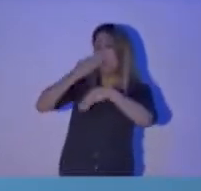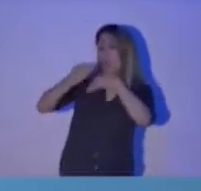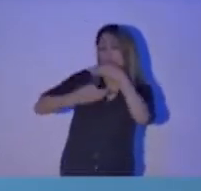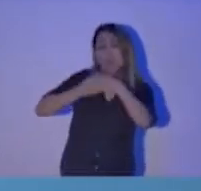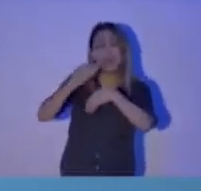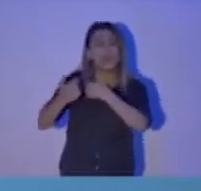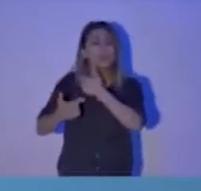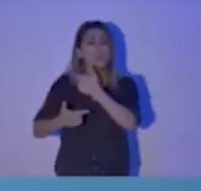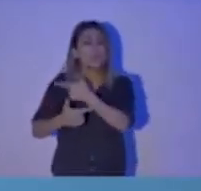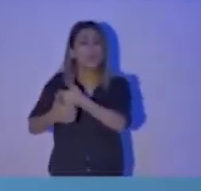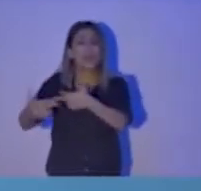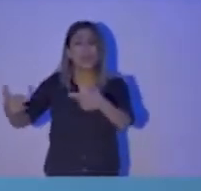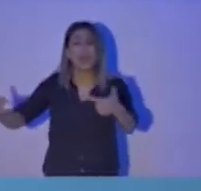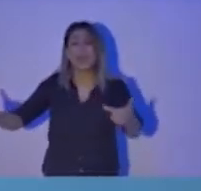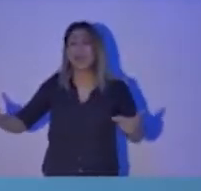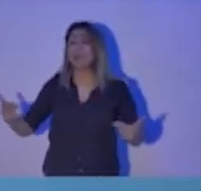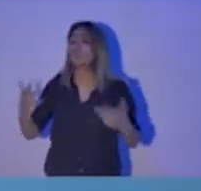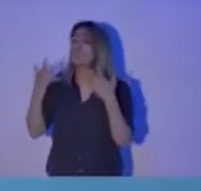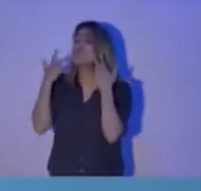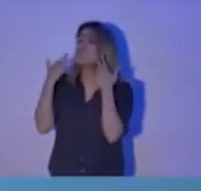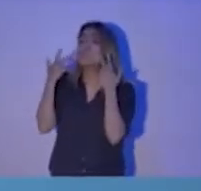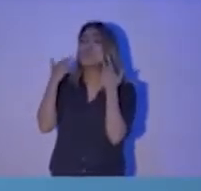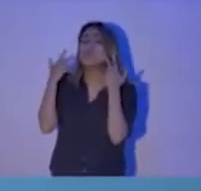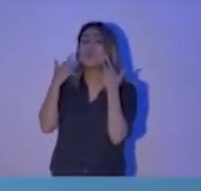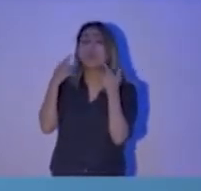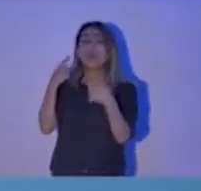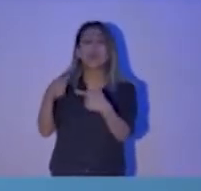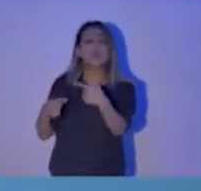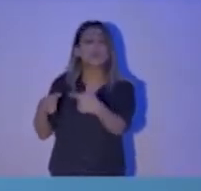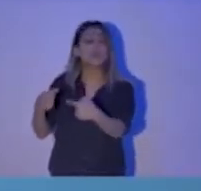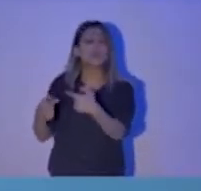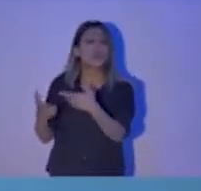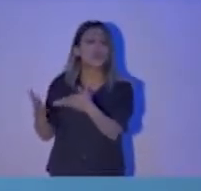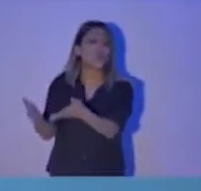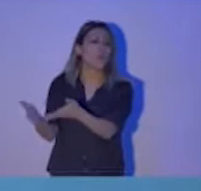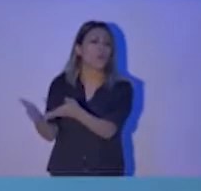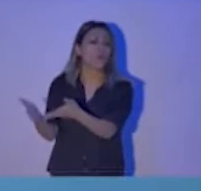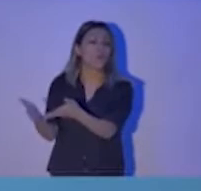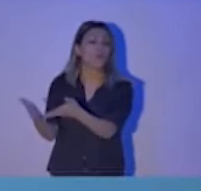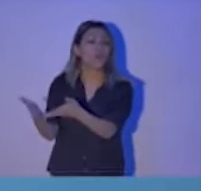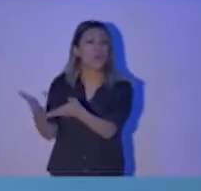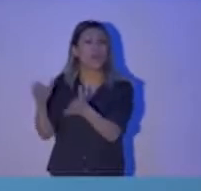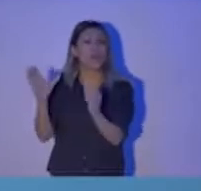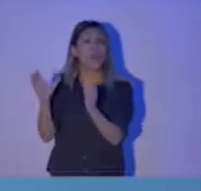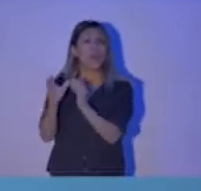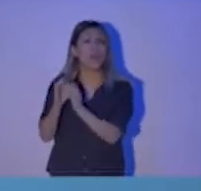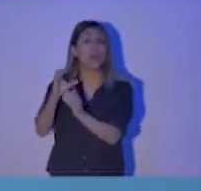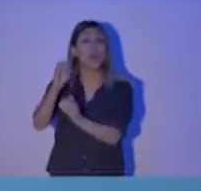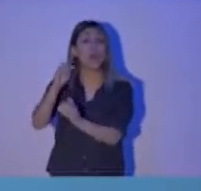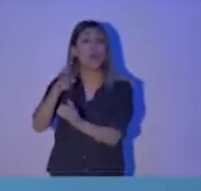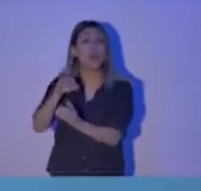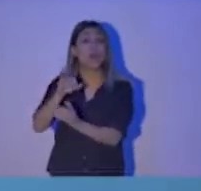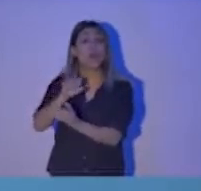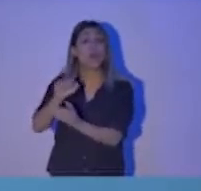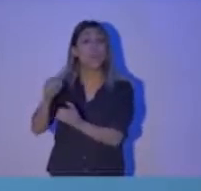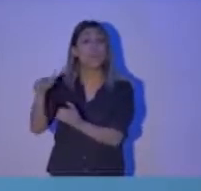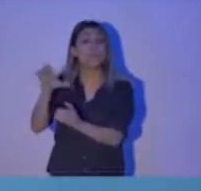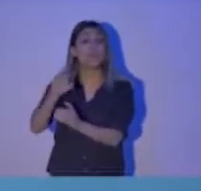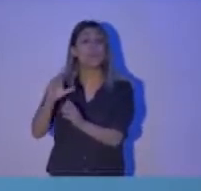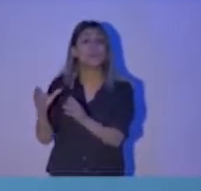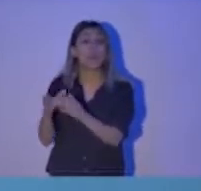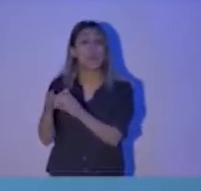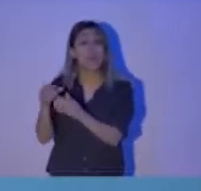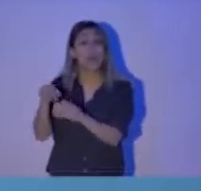colocou racionalidade no debate. Então, a comissão tem feito isso, isso serve para a implementação da base, isso serve